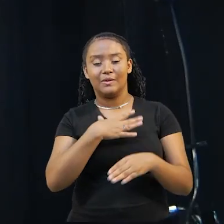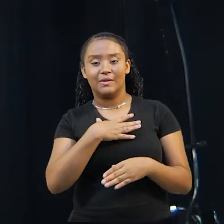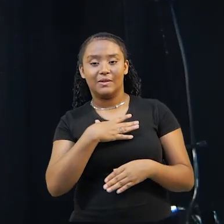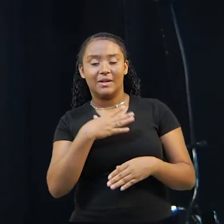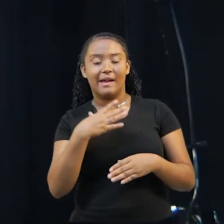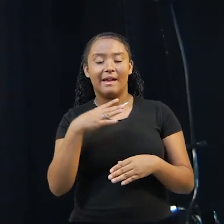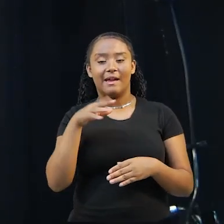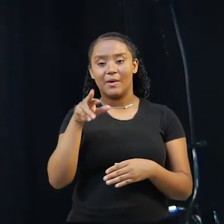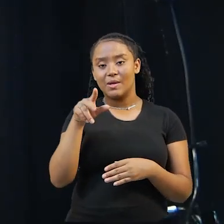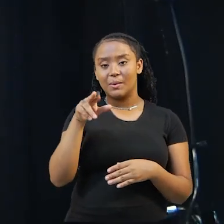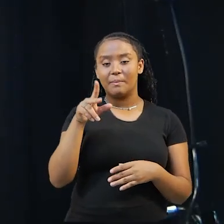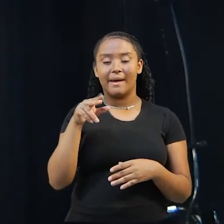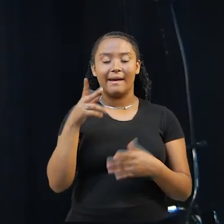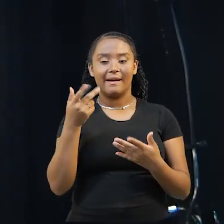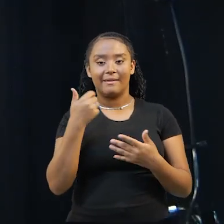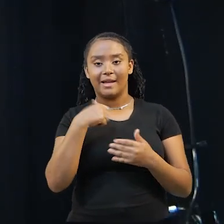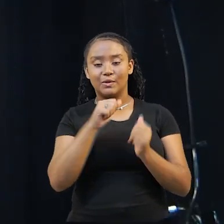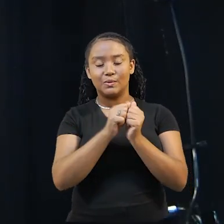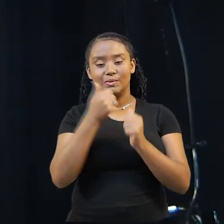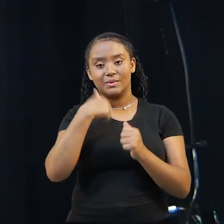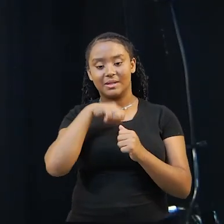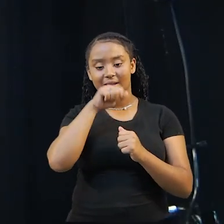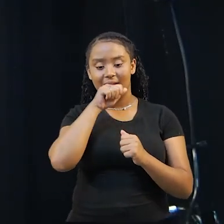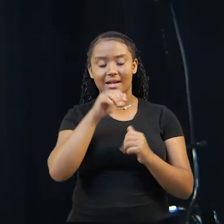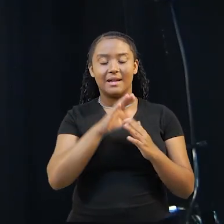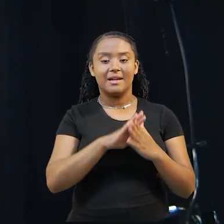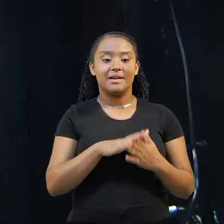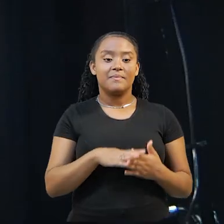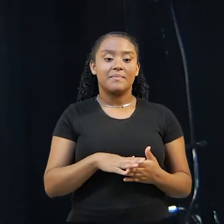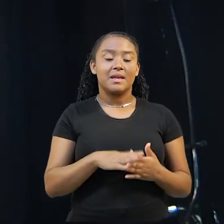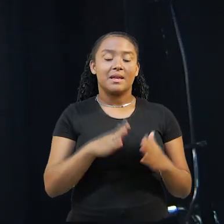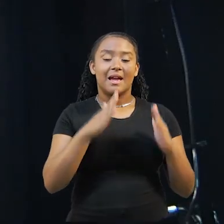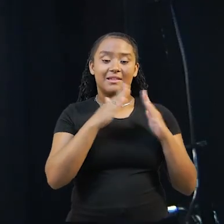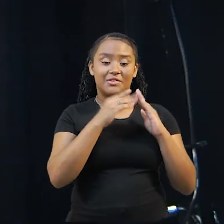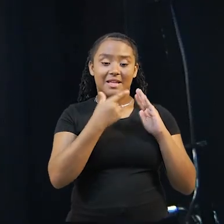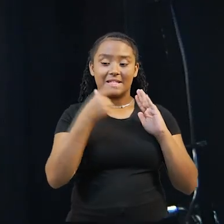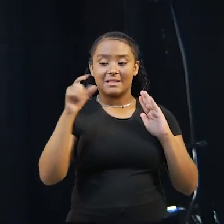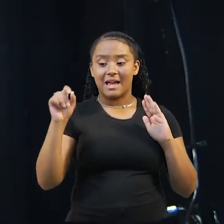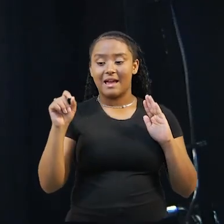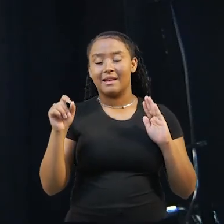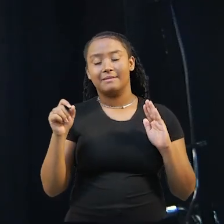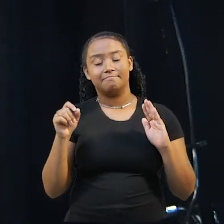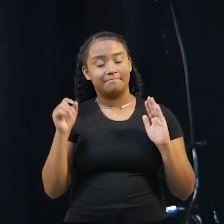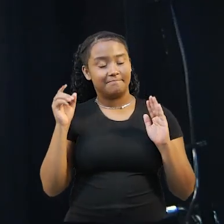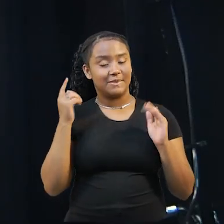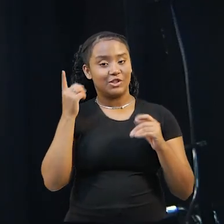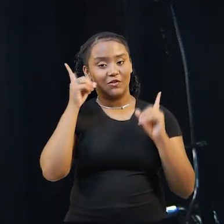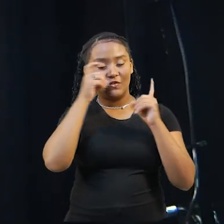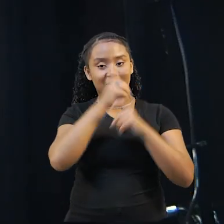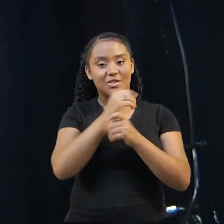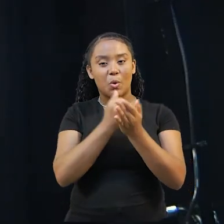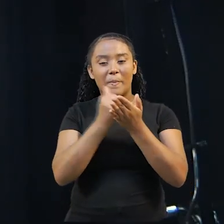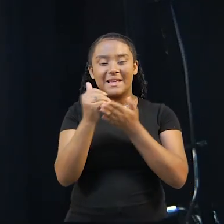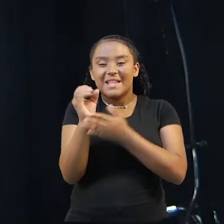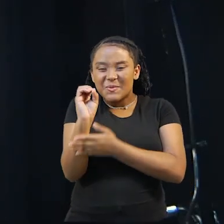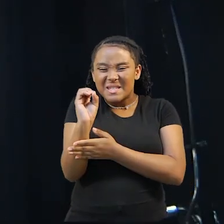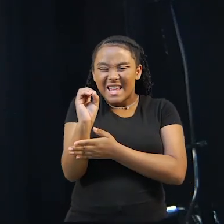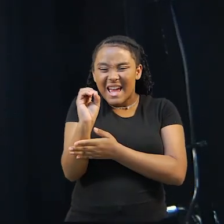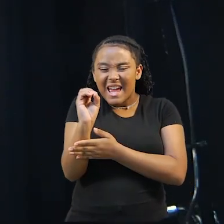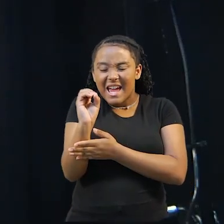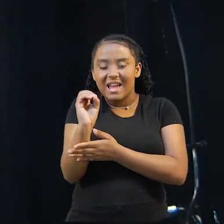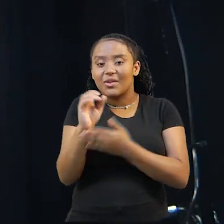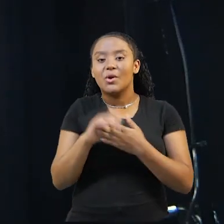começar do zero convivendo com outras pessoas, porque eu fui morar, né, dividindo apartamento inicialmente. E